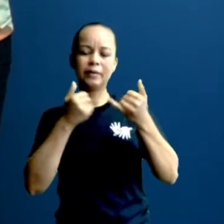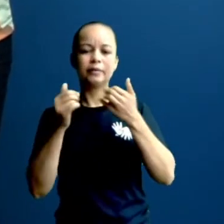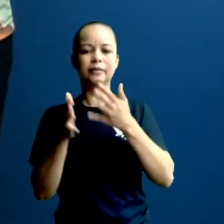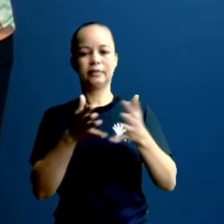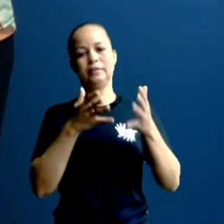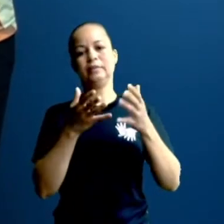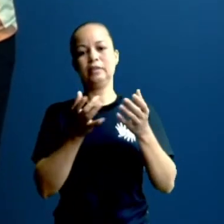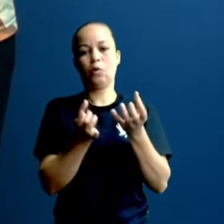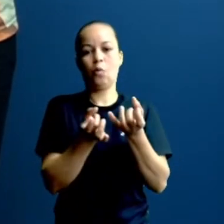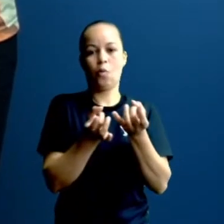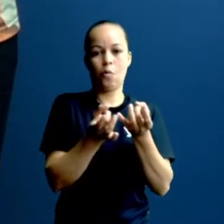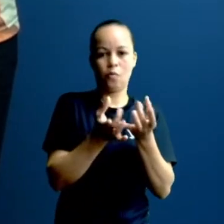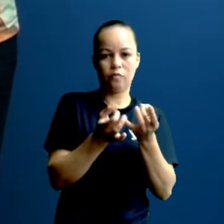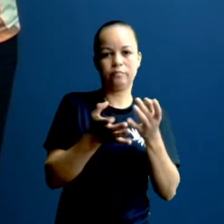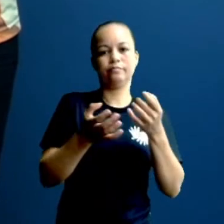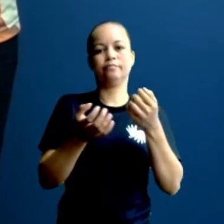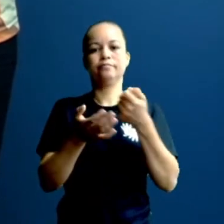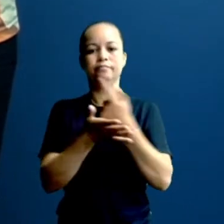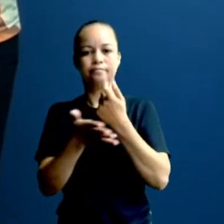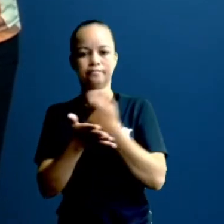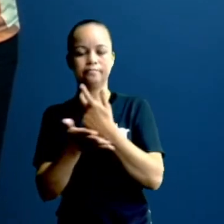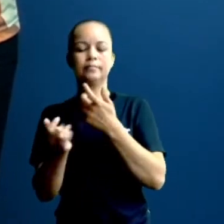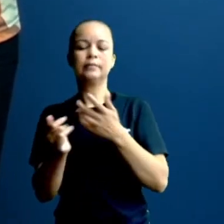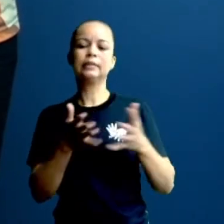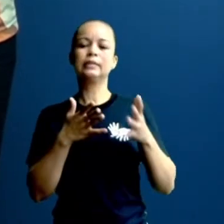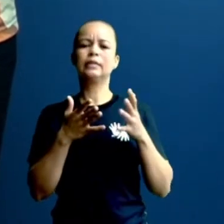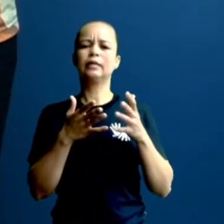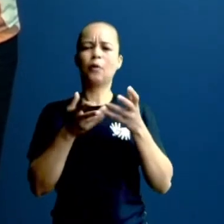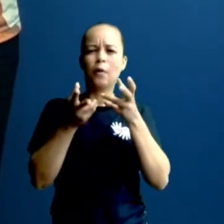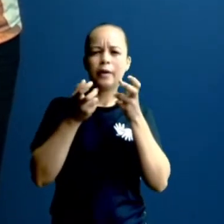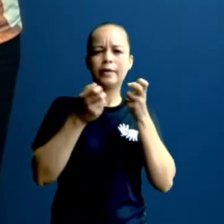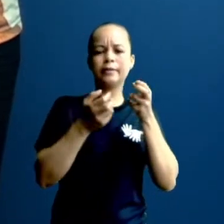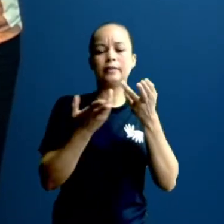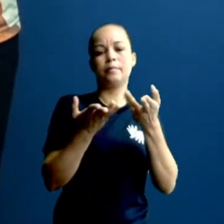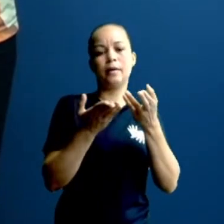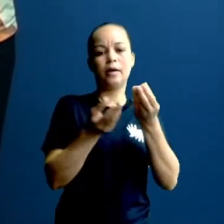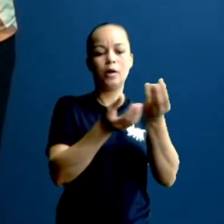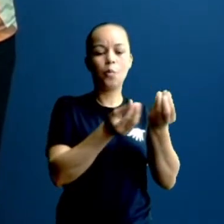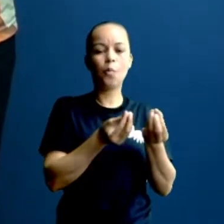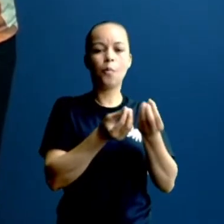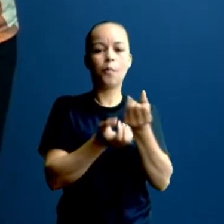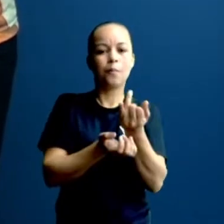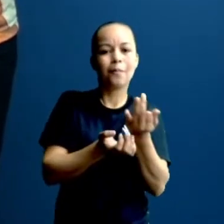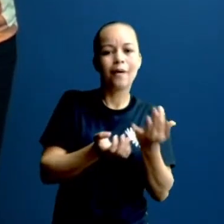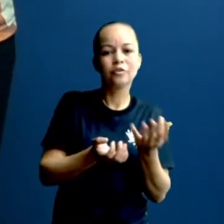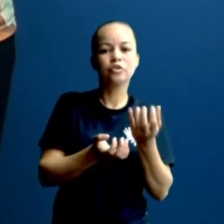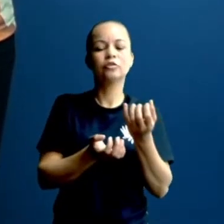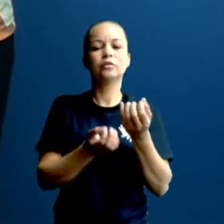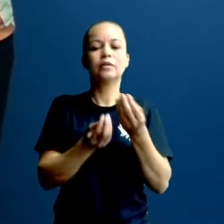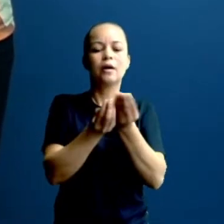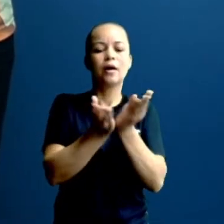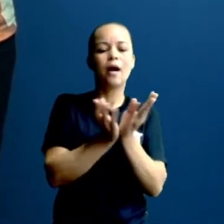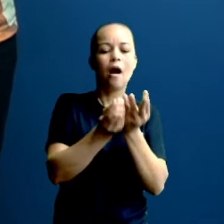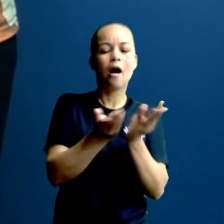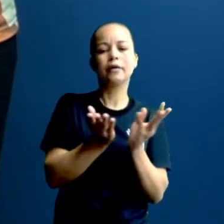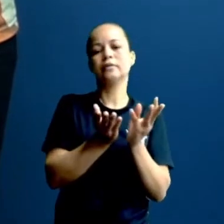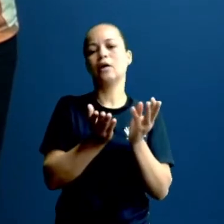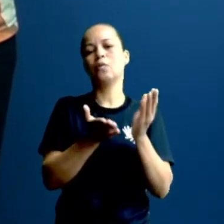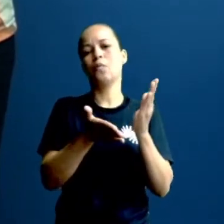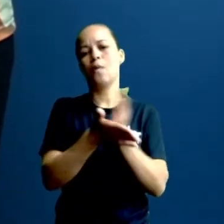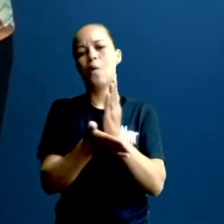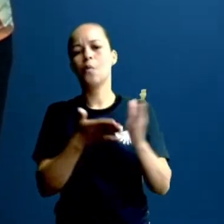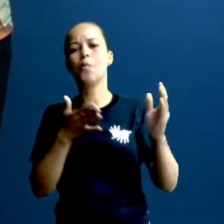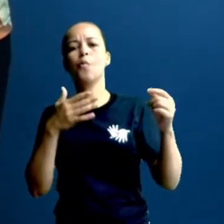venda, e lá eles vão receber, quem está jogando vai receber umas cartinhas com algumas